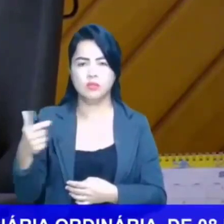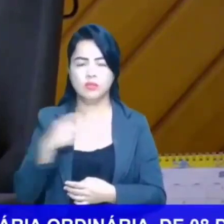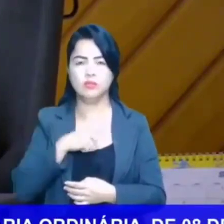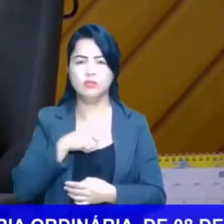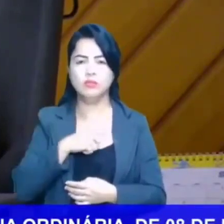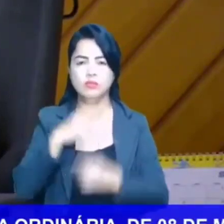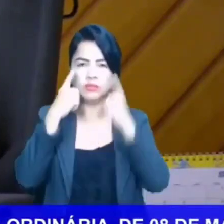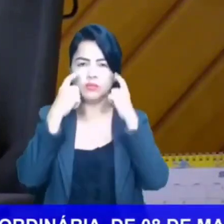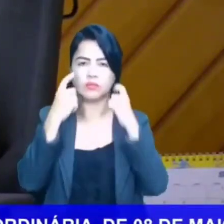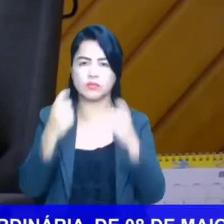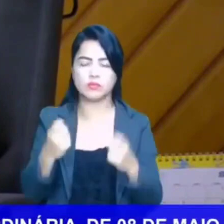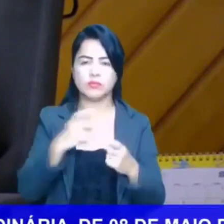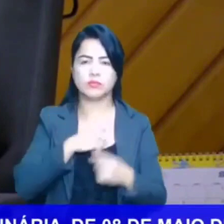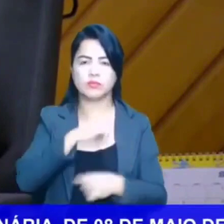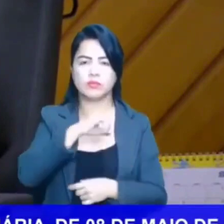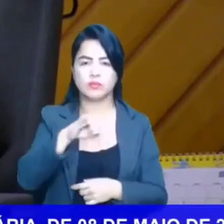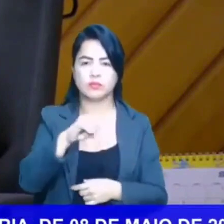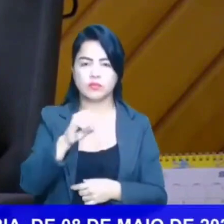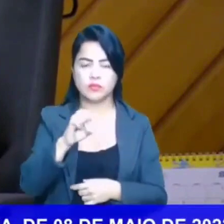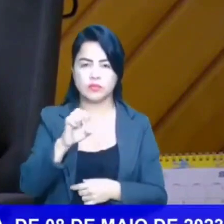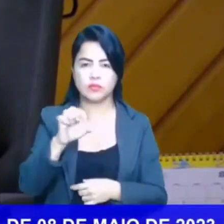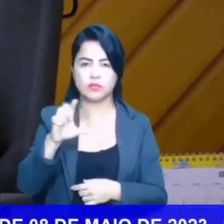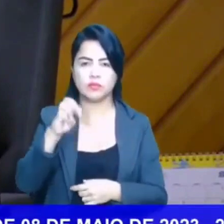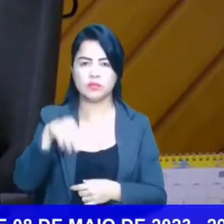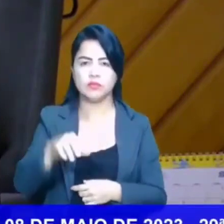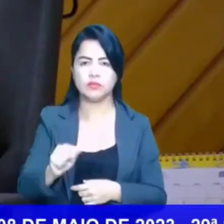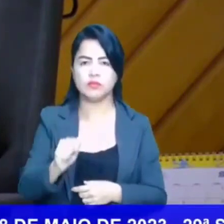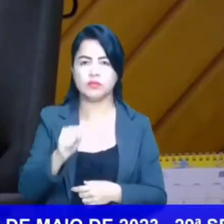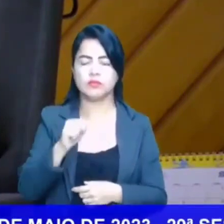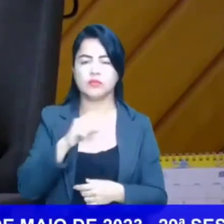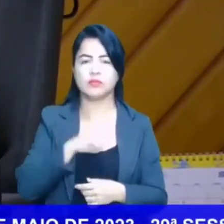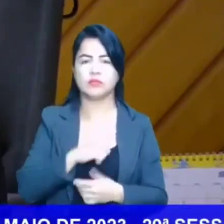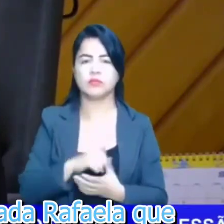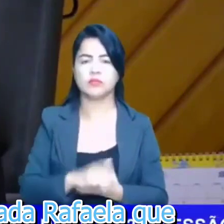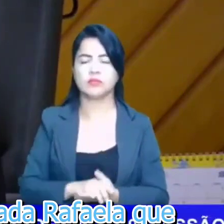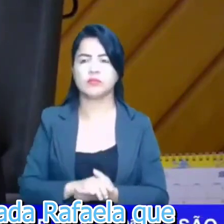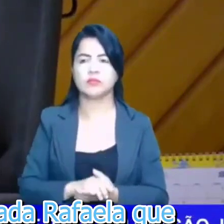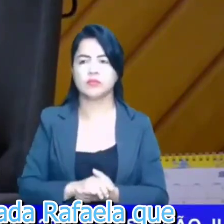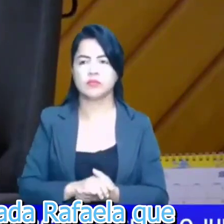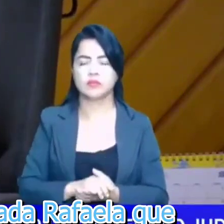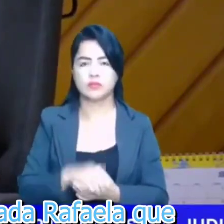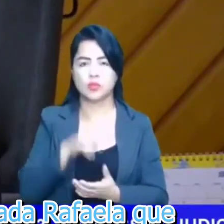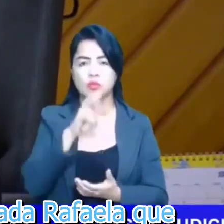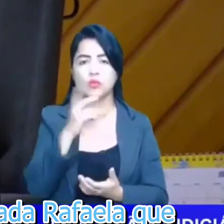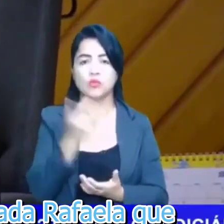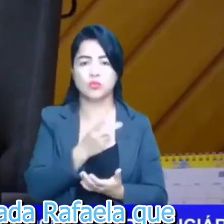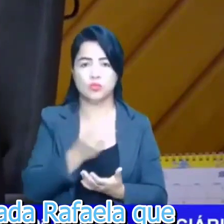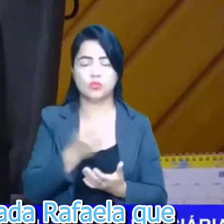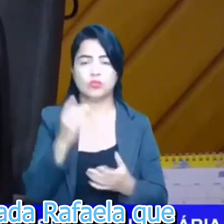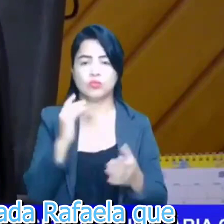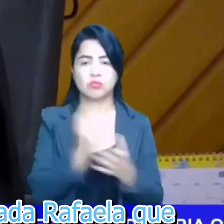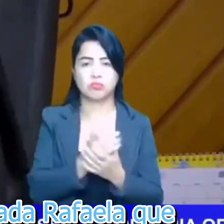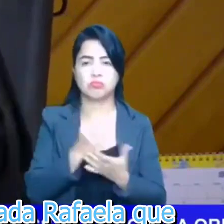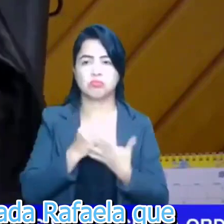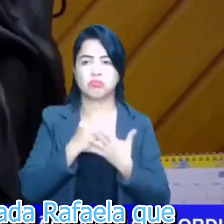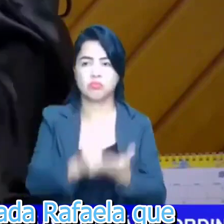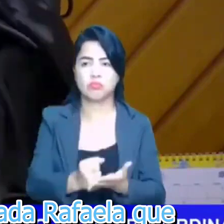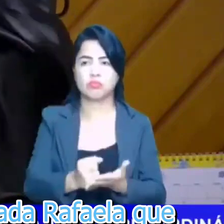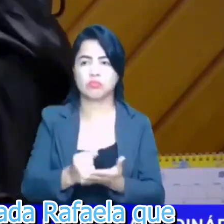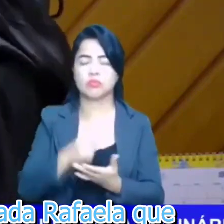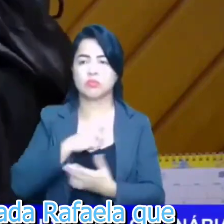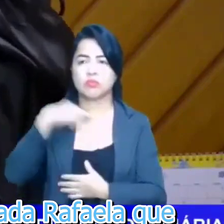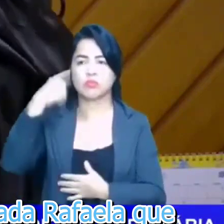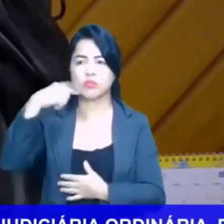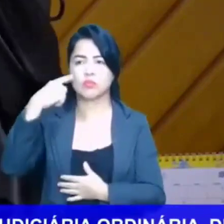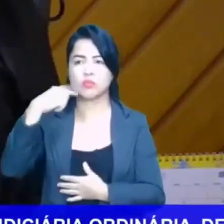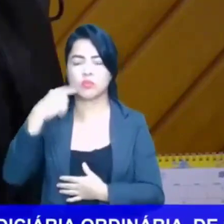0600-944-2022, a interessada é Joelma Souza Chagas Melo. Em ambos os processos, doutor Orlando, haverá sustentação da ilustre